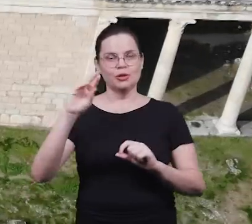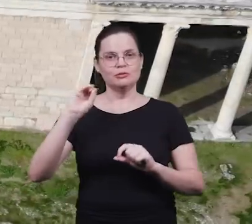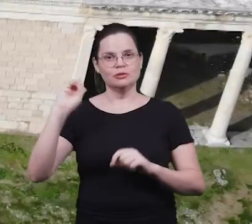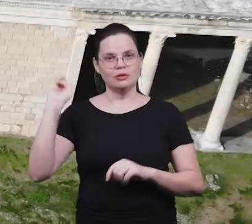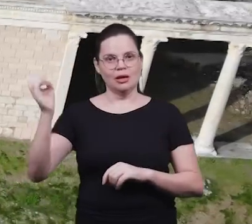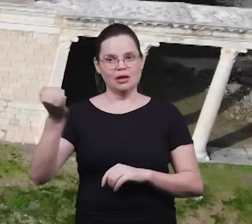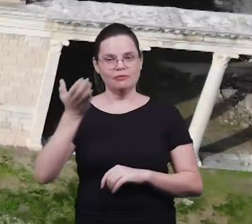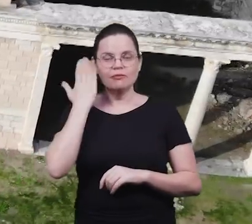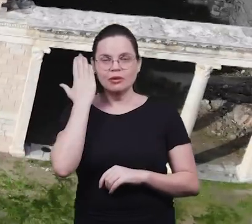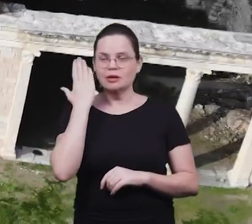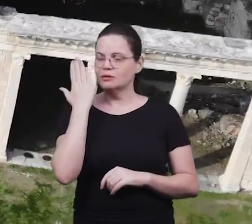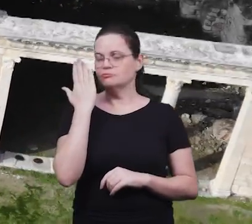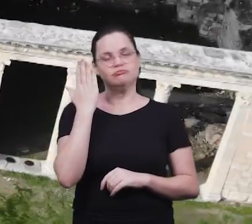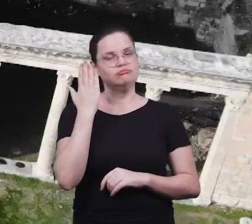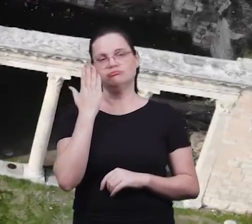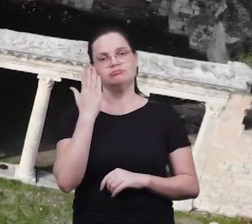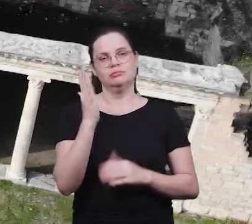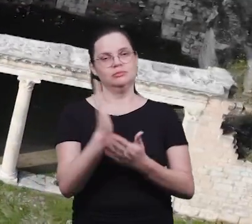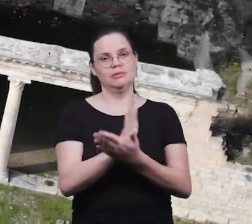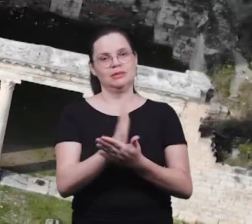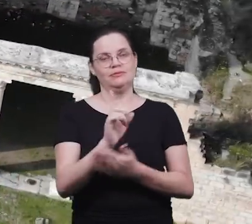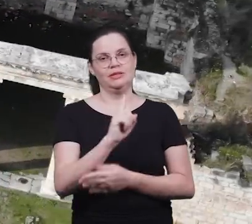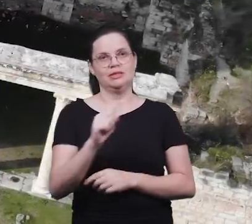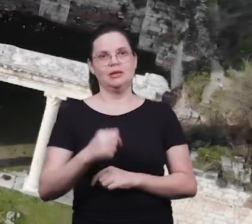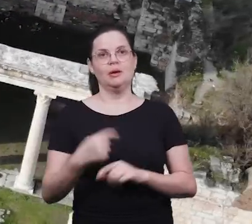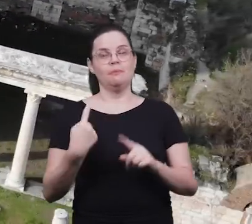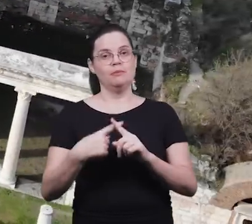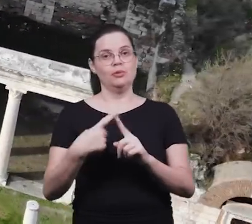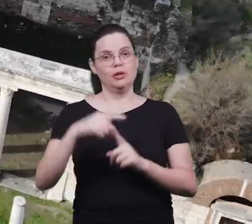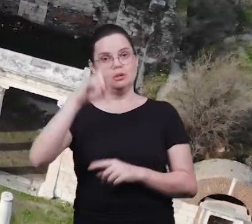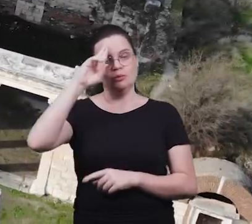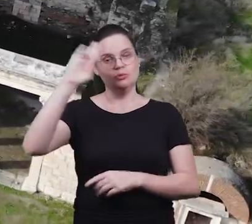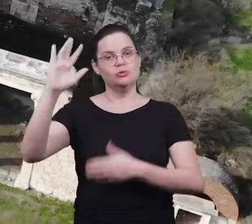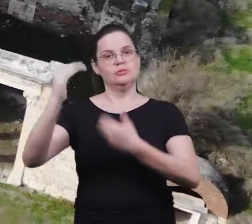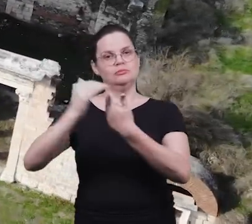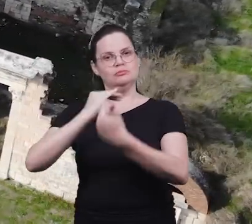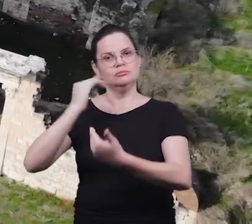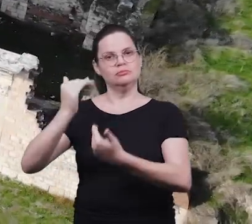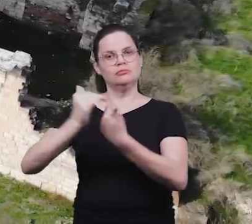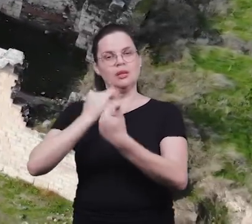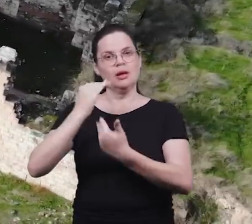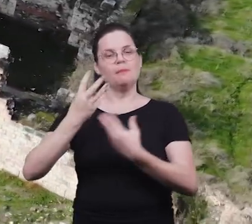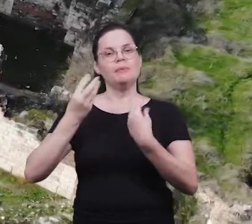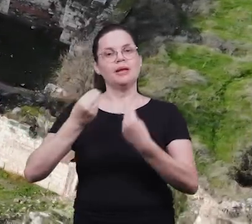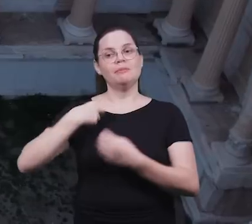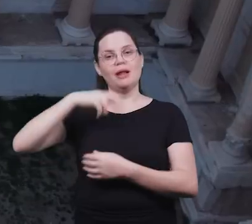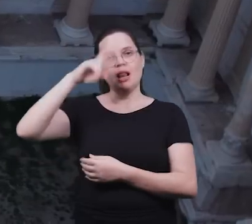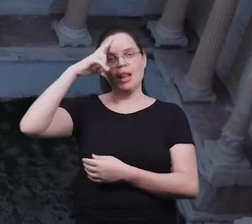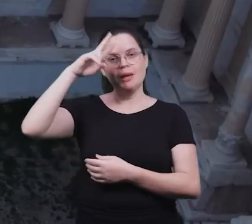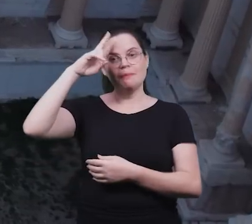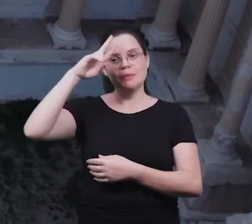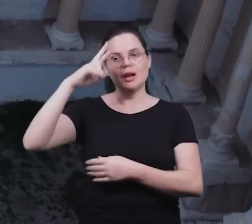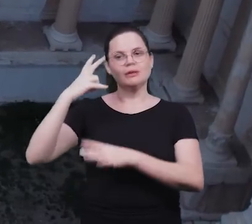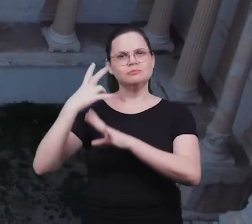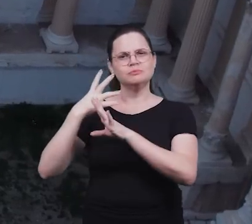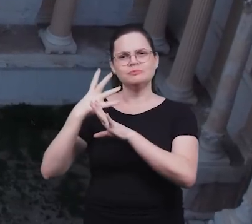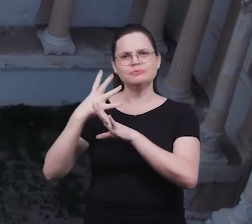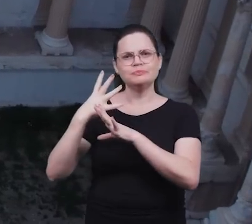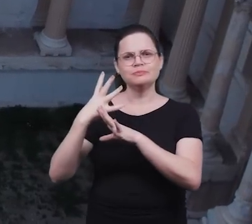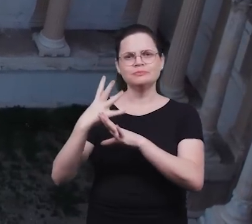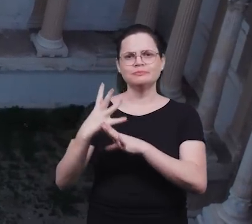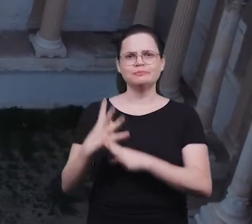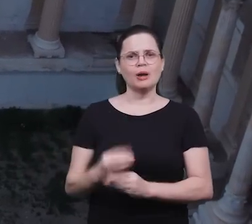dizer, recordação, como revisão daquilo que o Espírito Santo vem